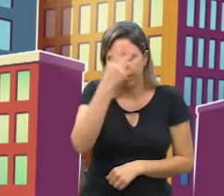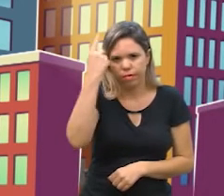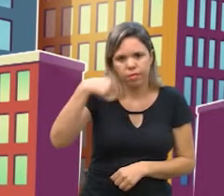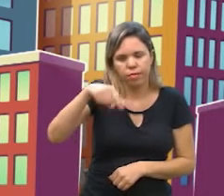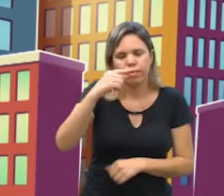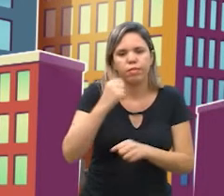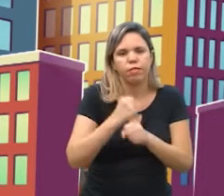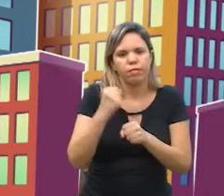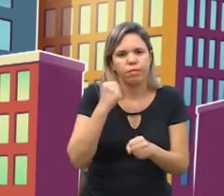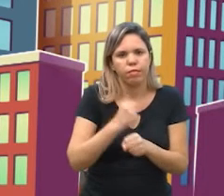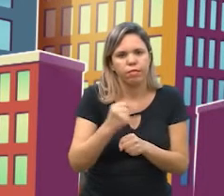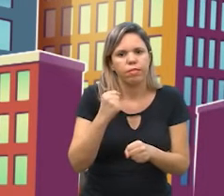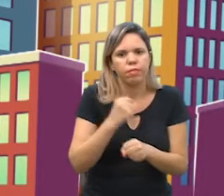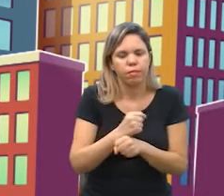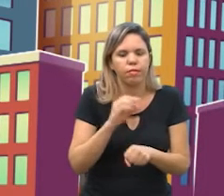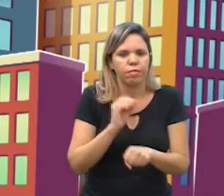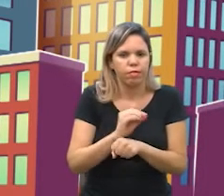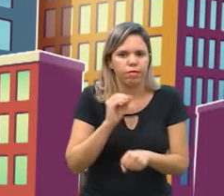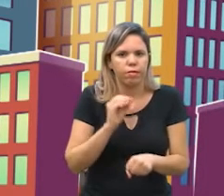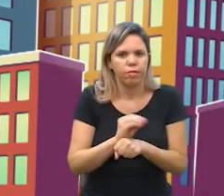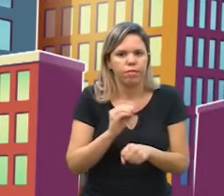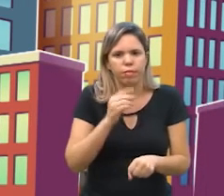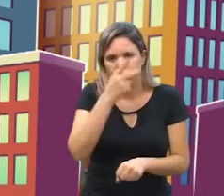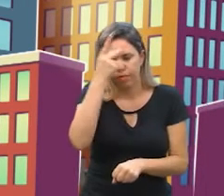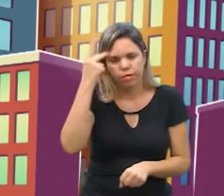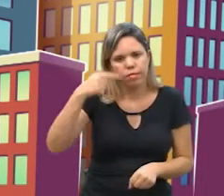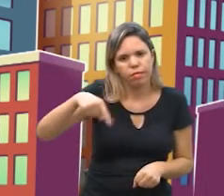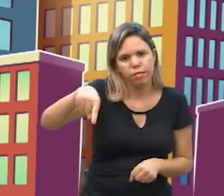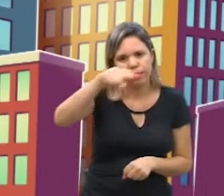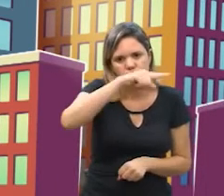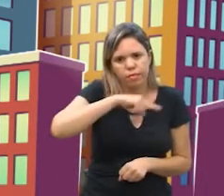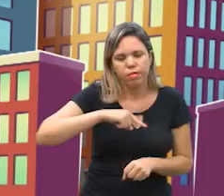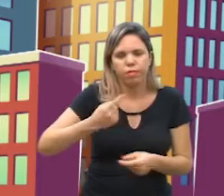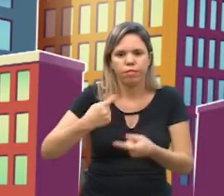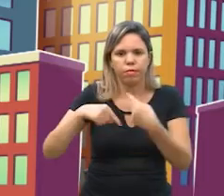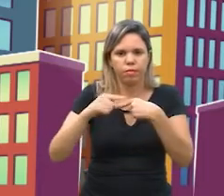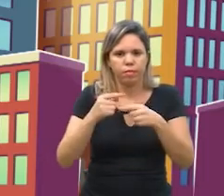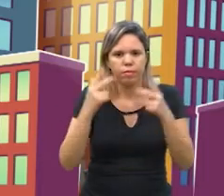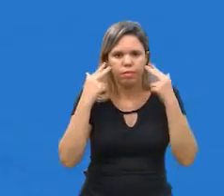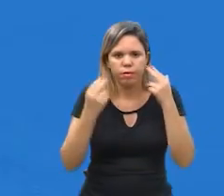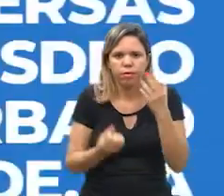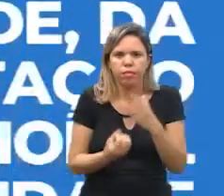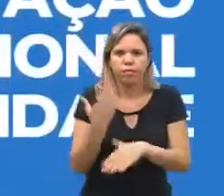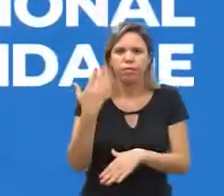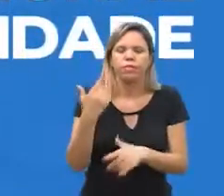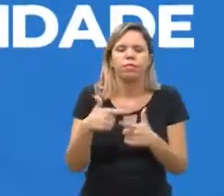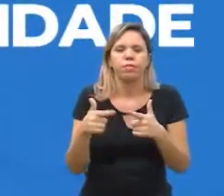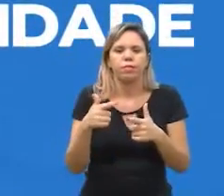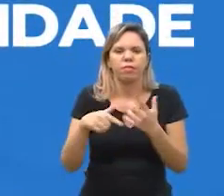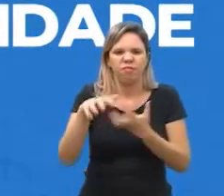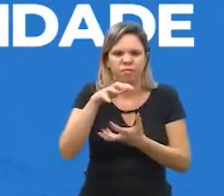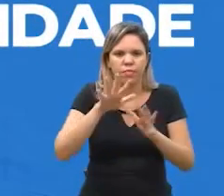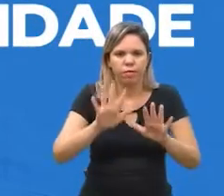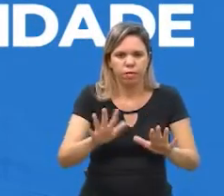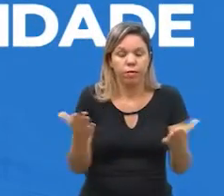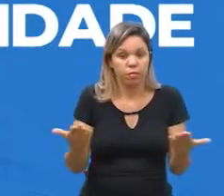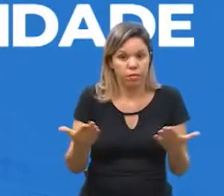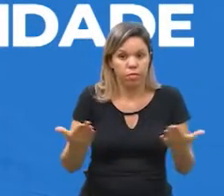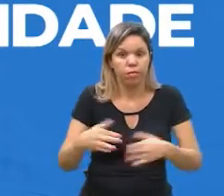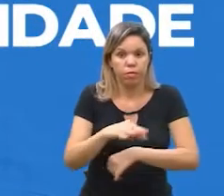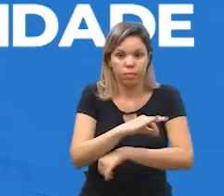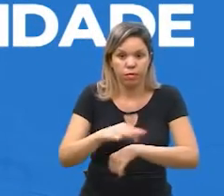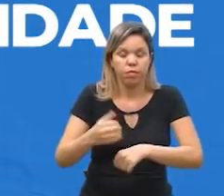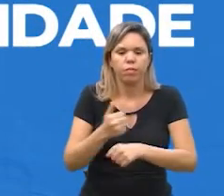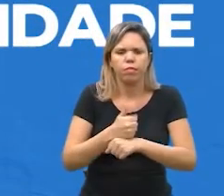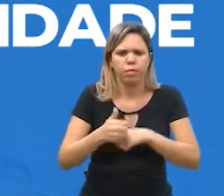começou a construir para se proteger de predadores e dos fenômenos naturais. Hoje, um arquiteto